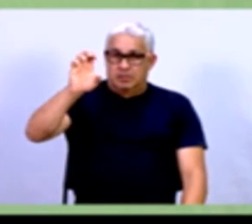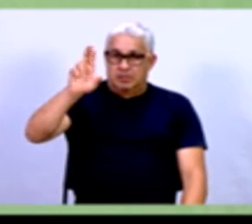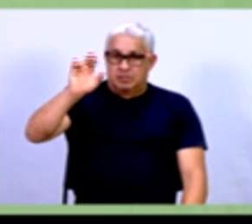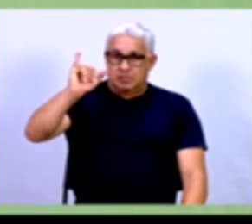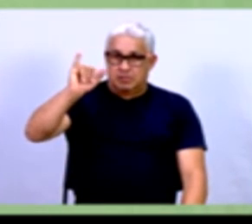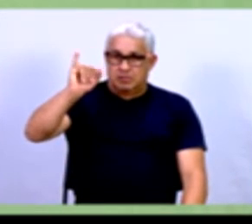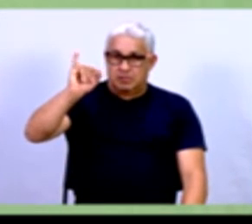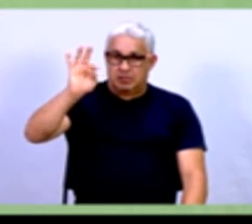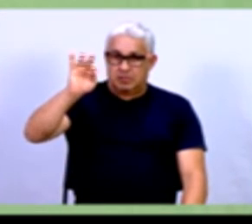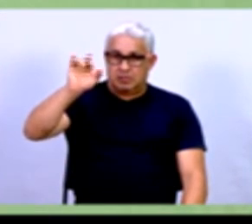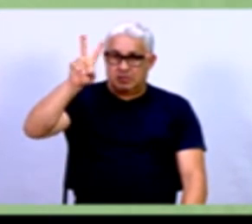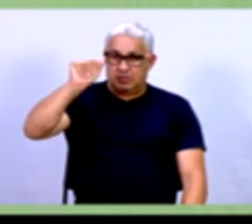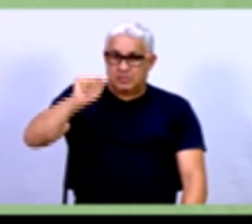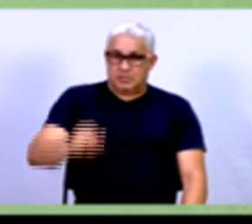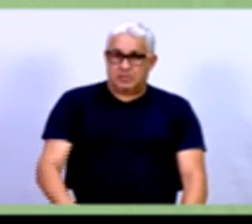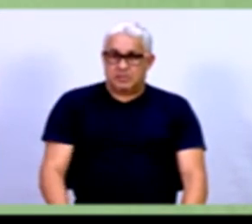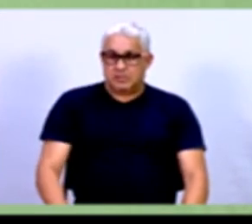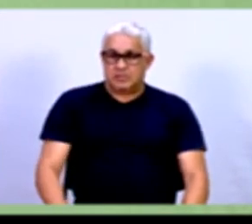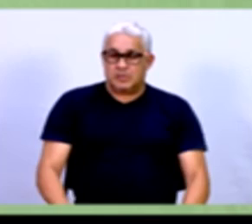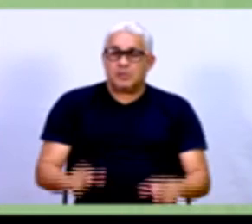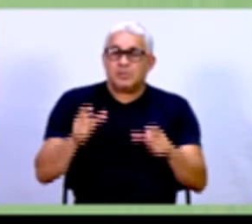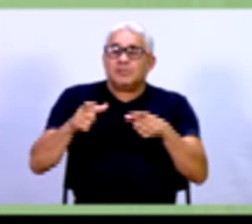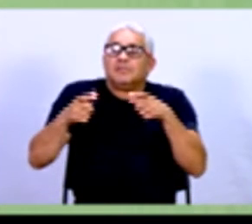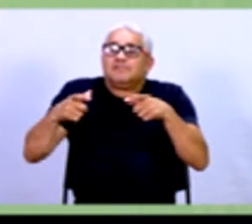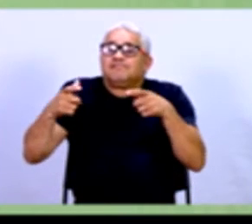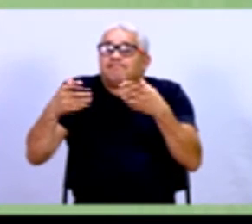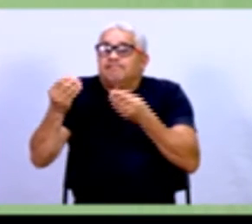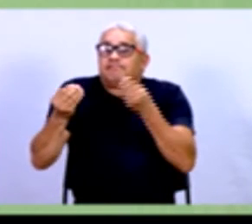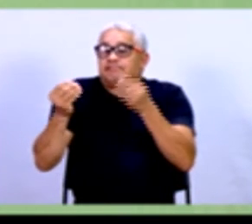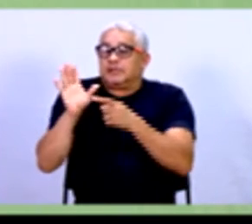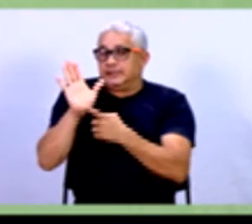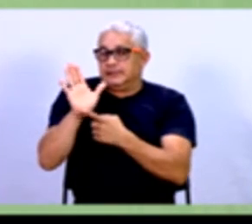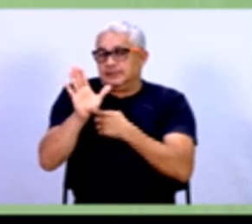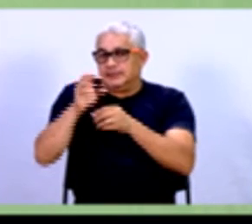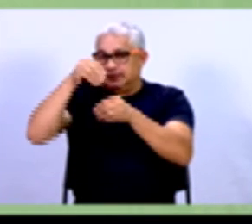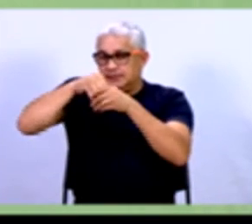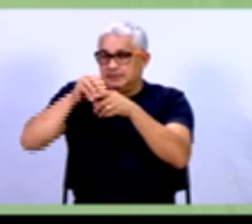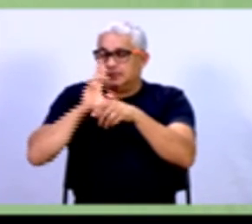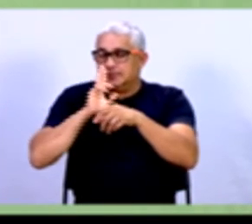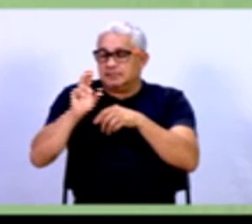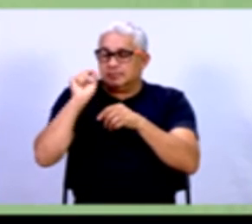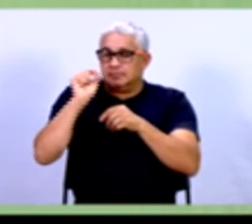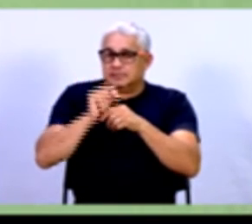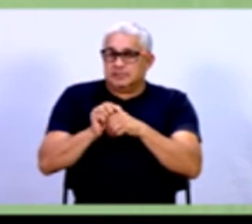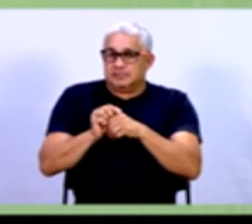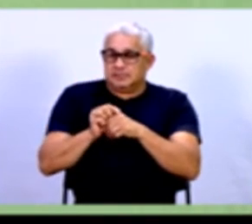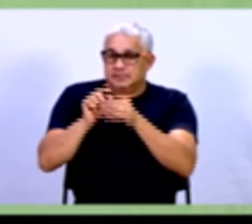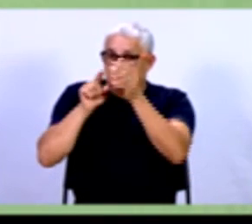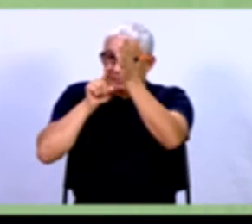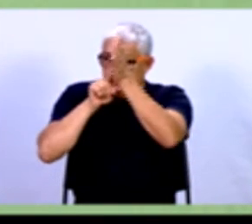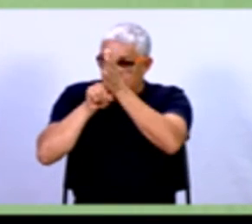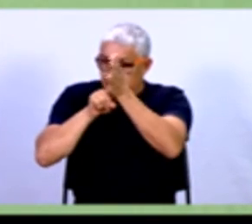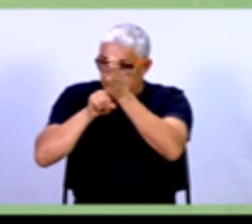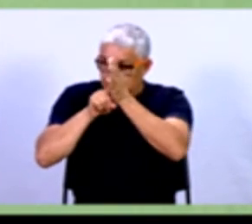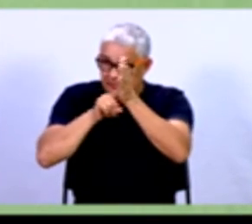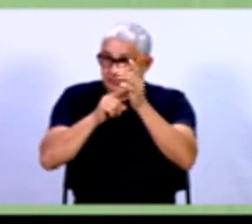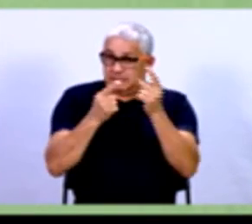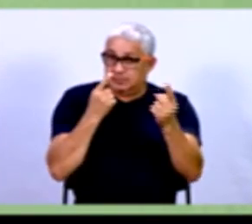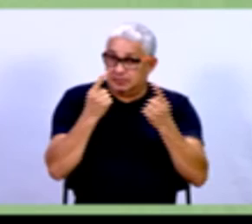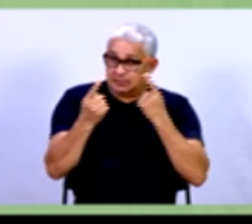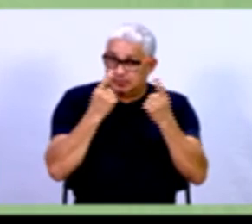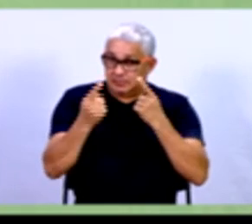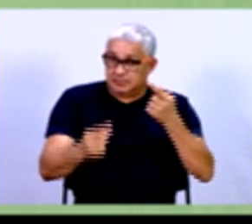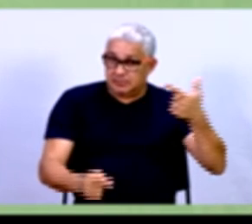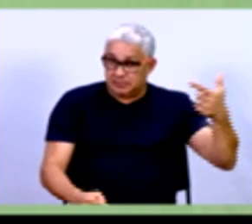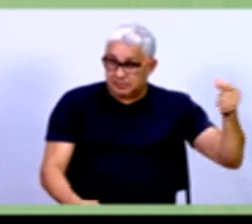alguém, onde que está a estatística descritiva dentro dessa resposta? Ó, em uma pesquisa foram entrevistadas 200 mulheres